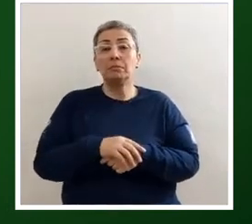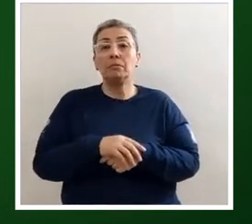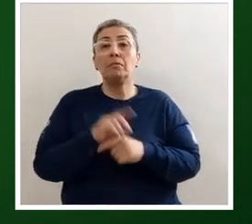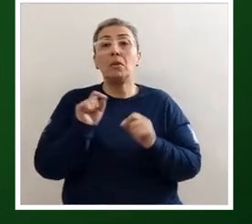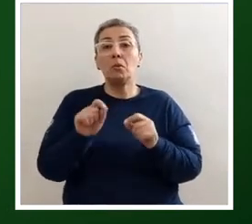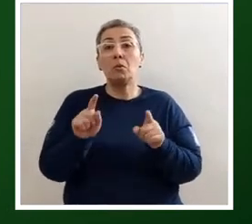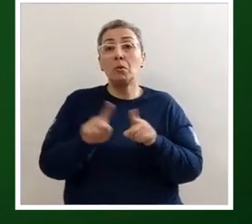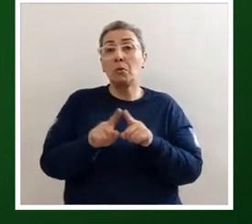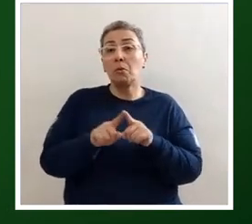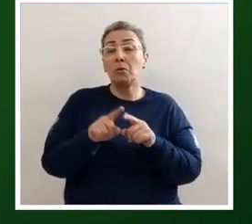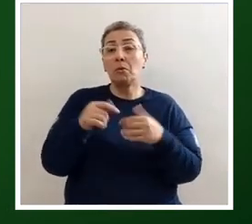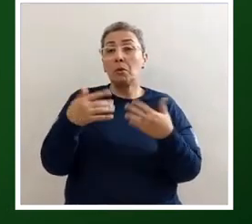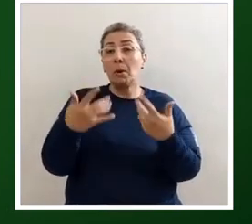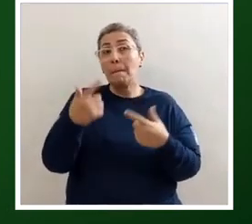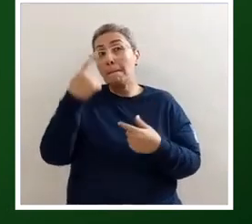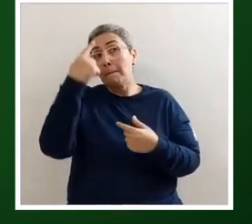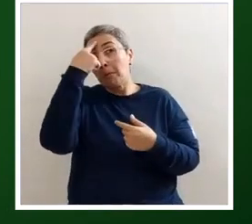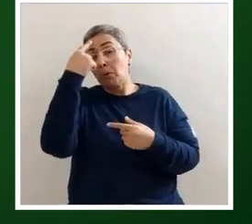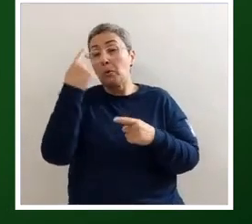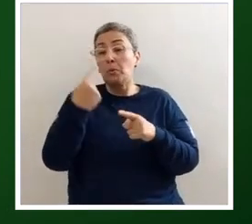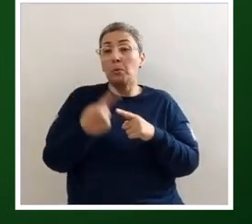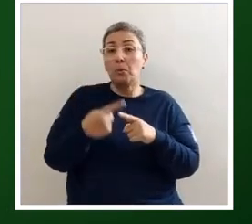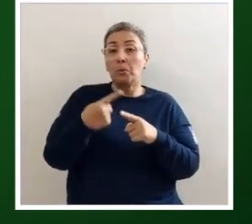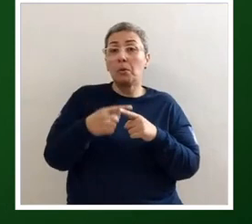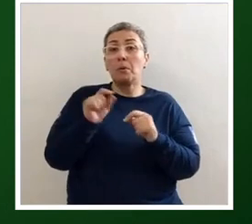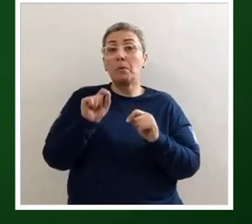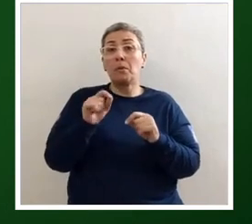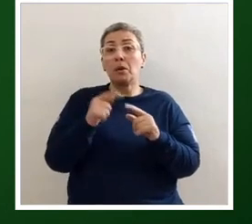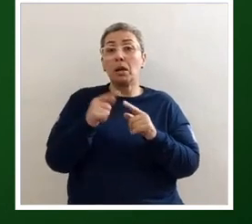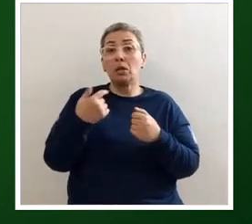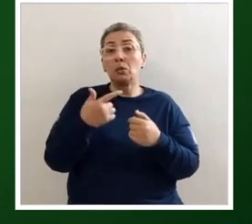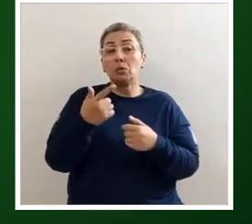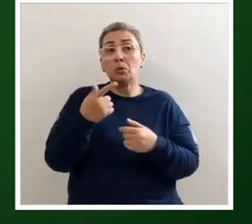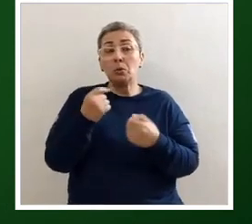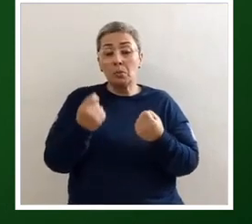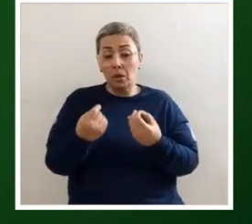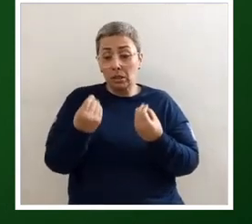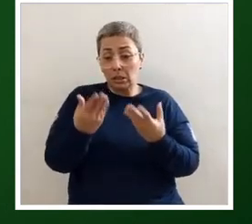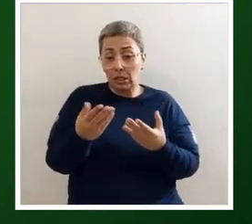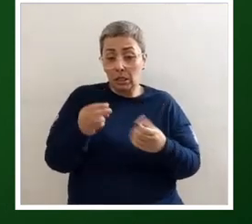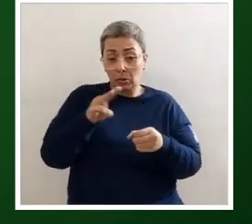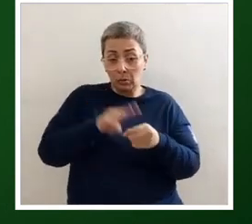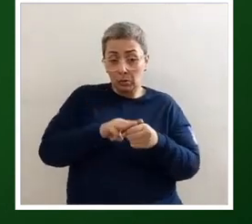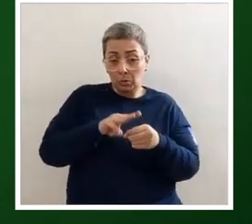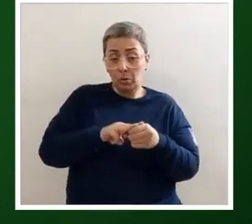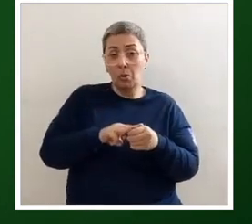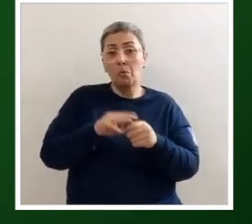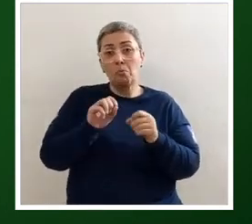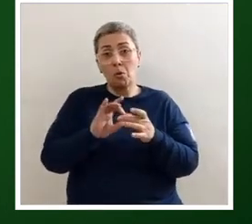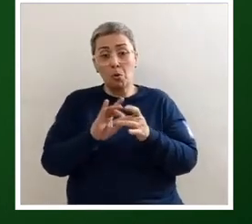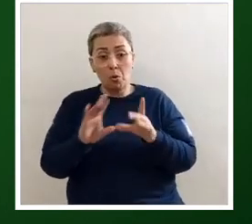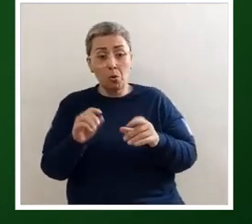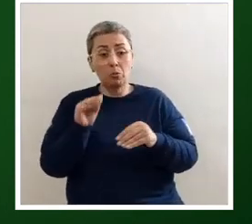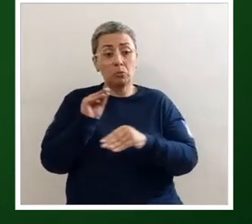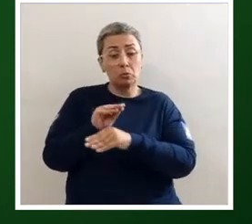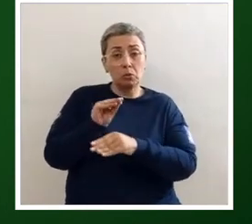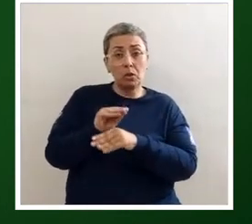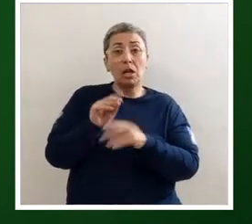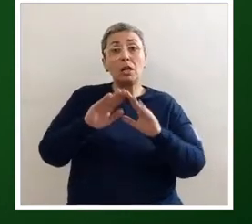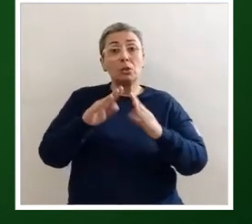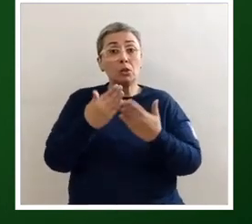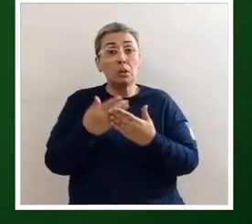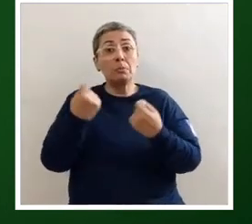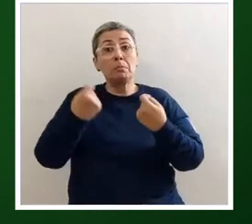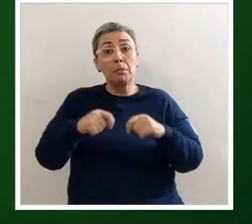e aqui a gente pensou porque porque para a gente conceder tanto o transporte como o cuidador a escola